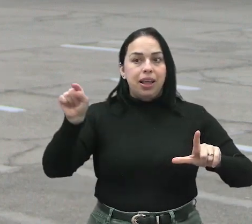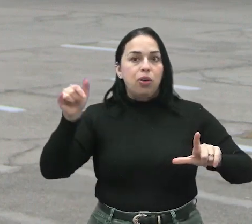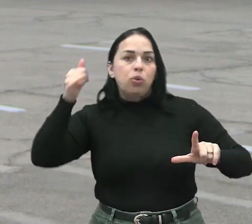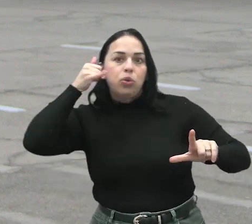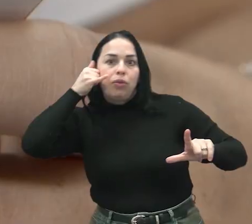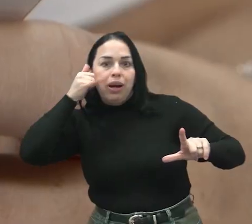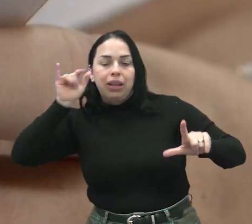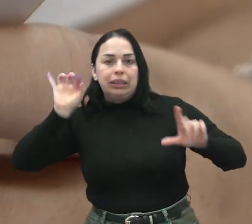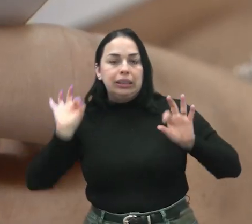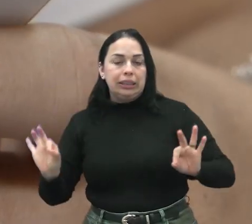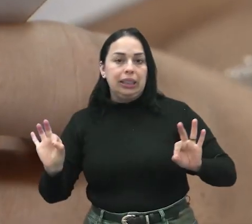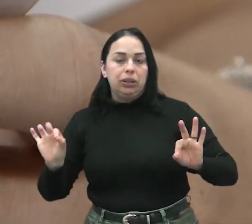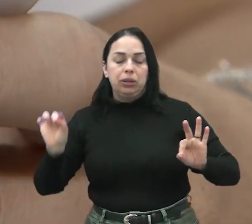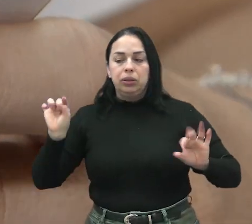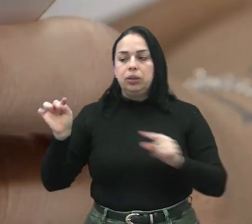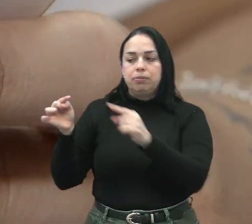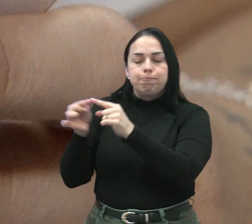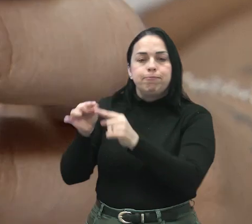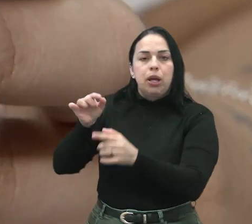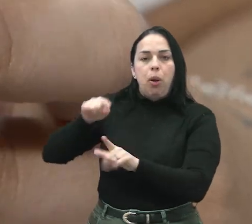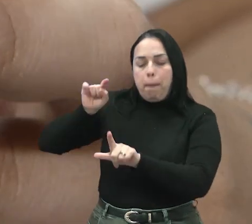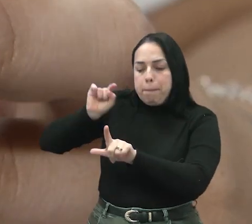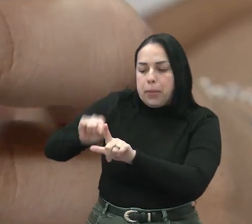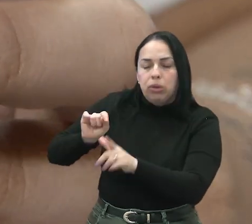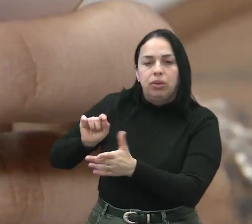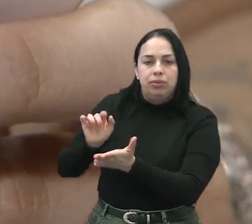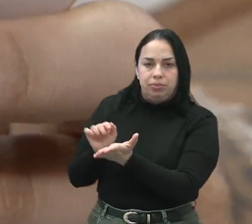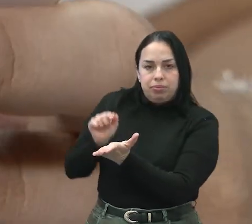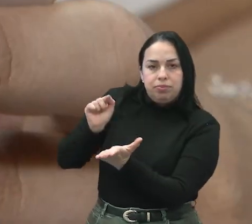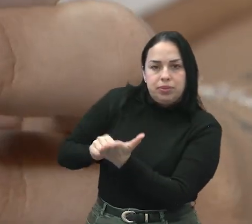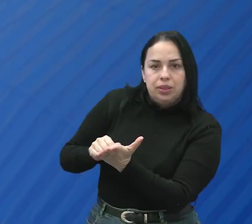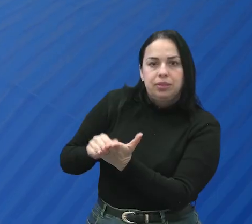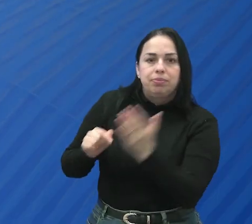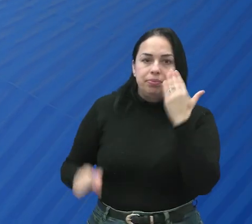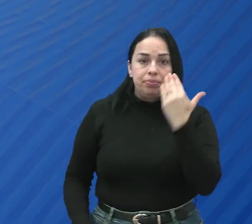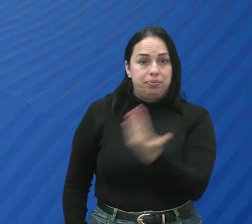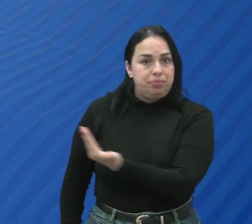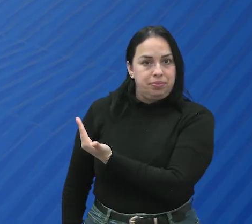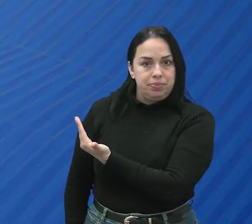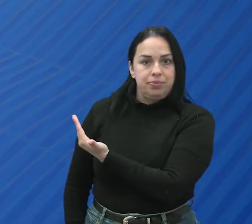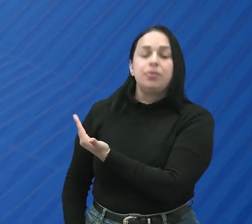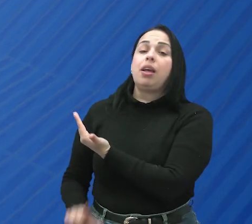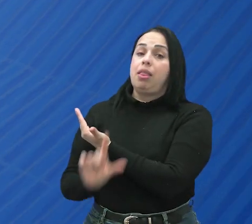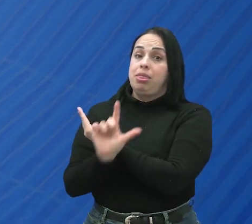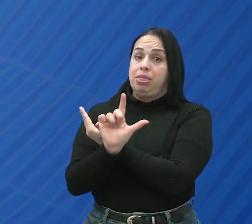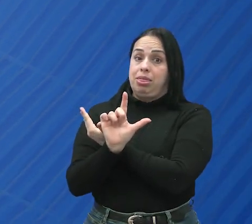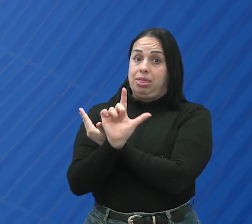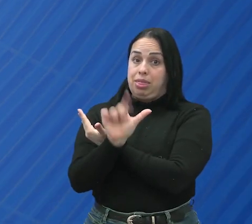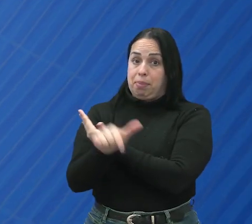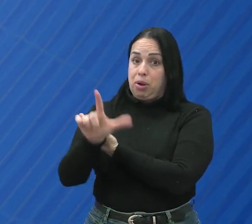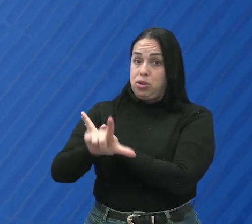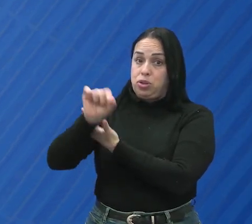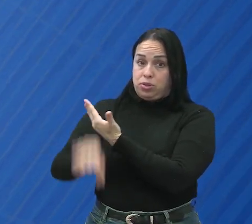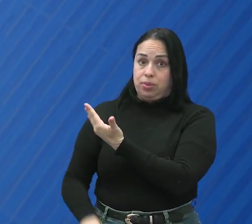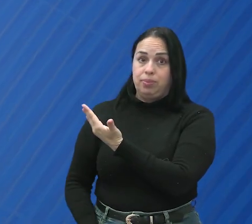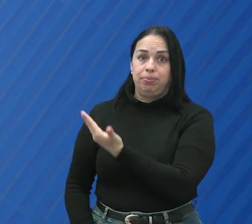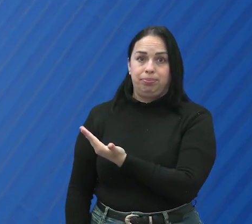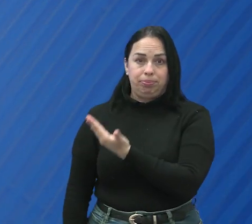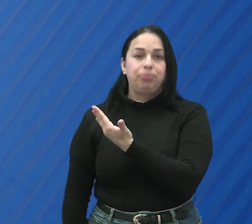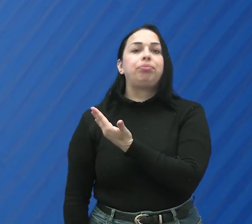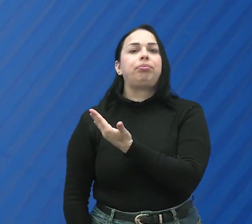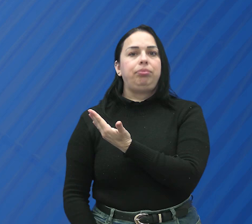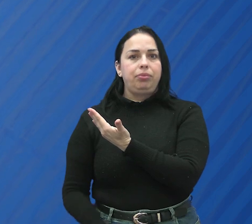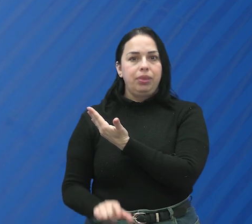ativado no aparelho. Para ativar o bloqueio remoto no celular Android, acesse Configurações, selecione